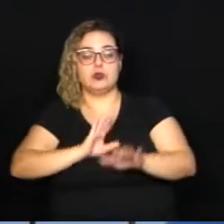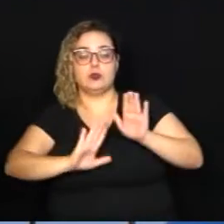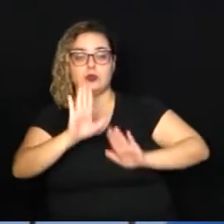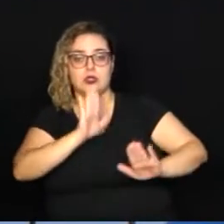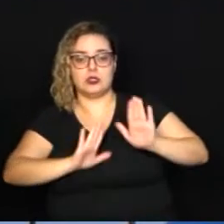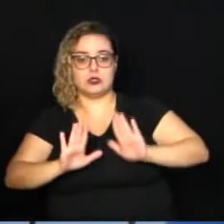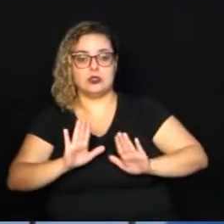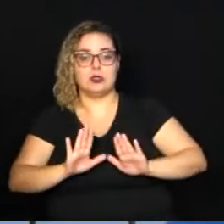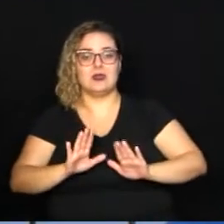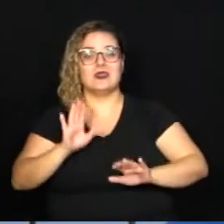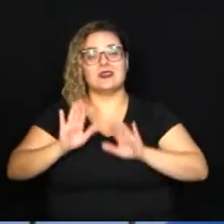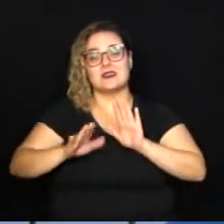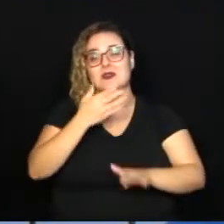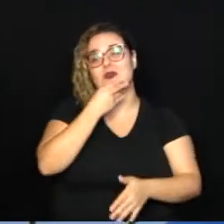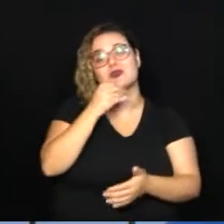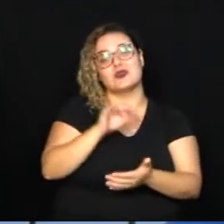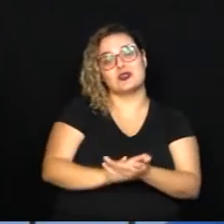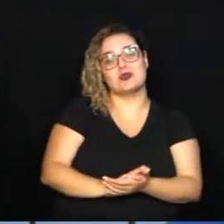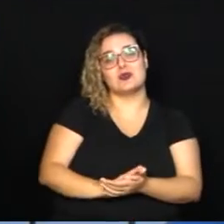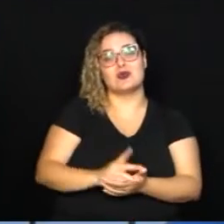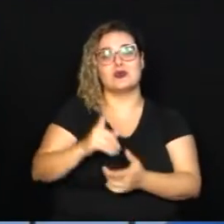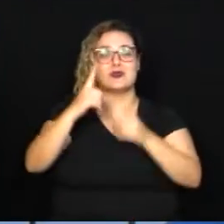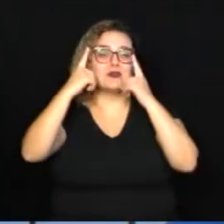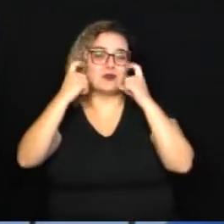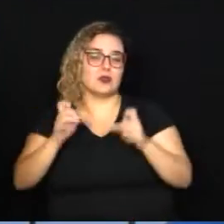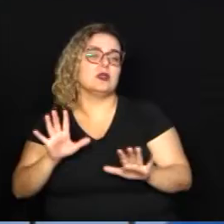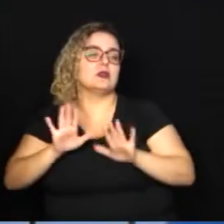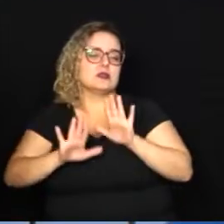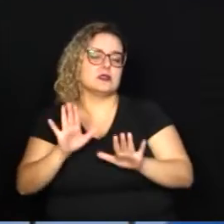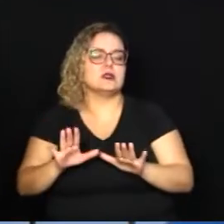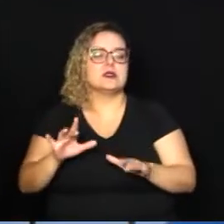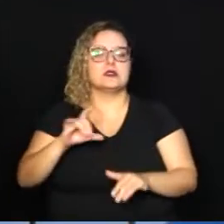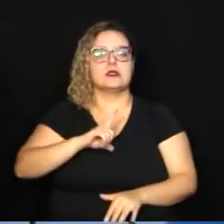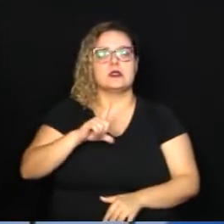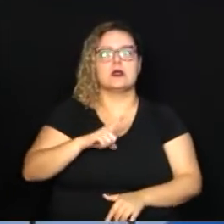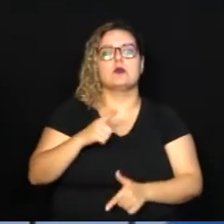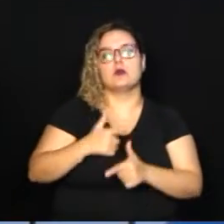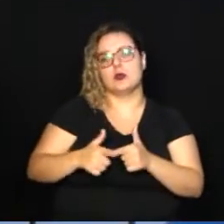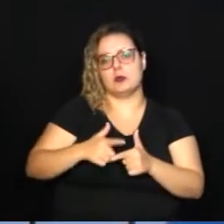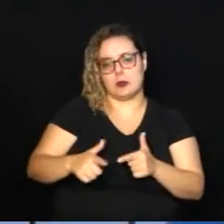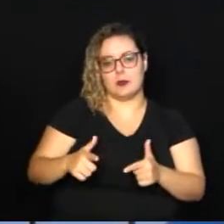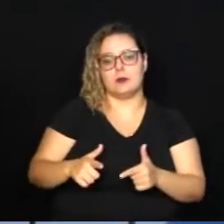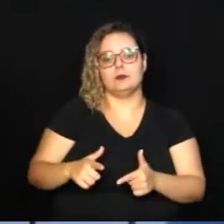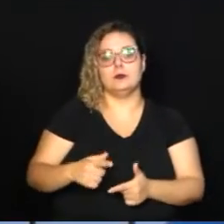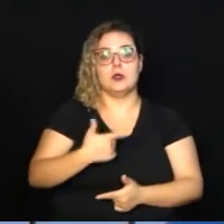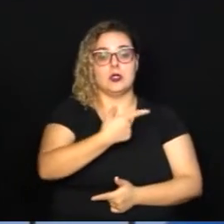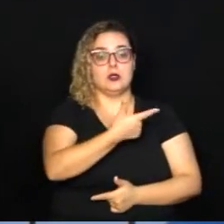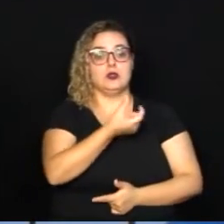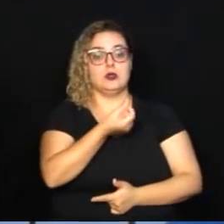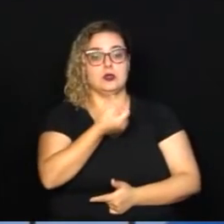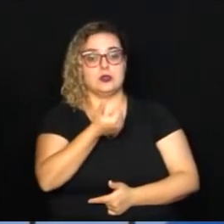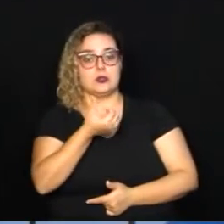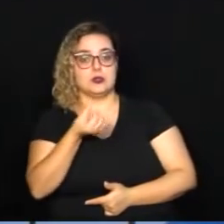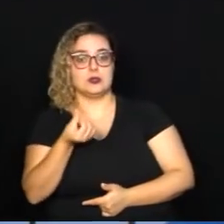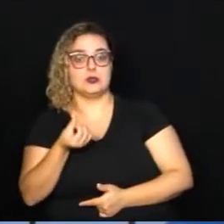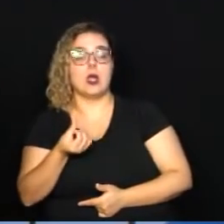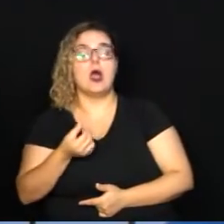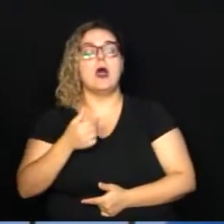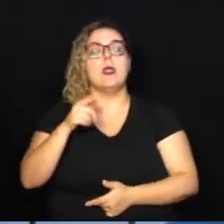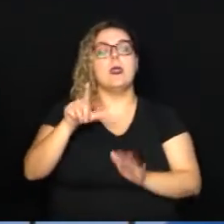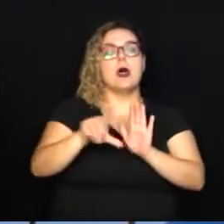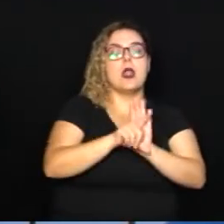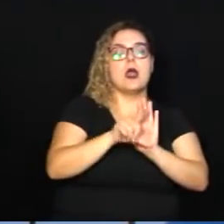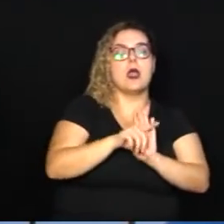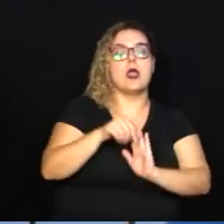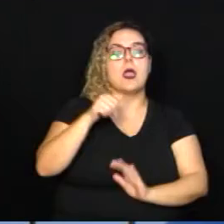seus companheiros, né? Então, esse Guarda Amigo da Mulher foi criado em 2016, baseado na Lei Maria da Penha, e é mais